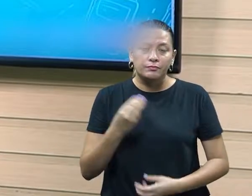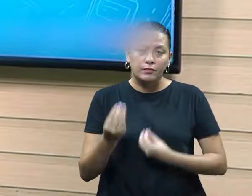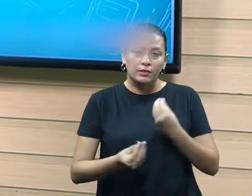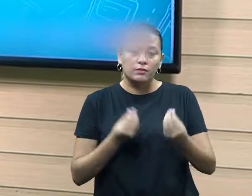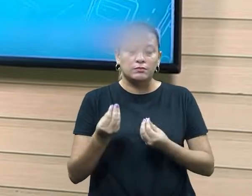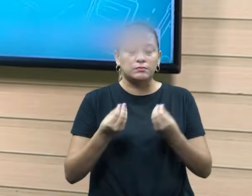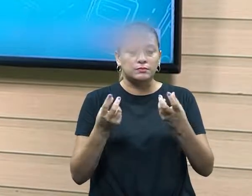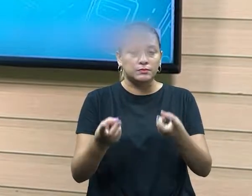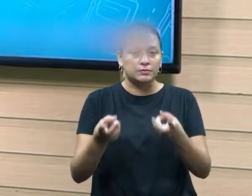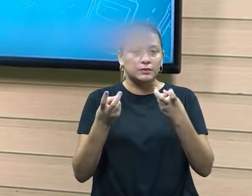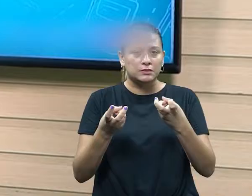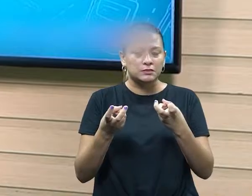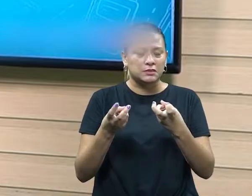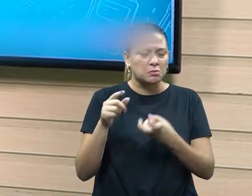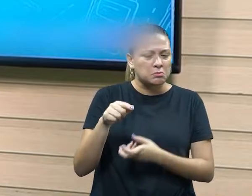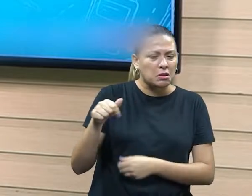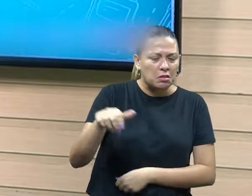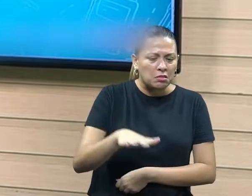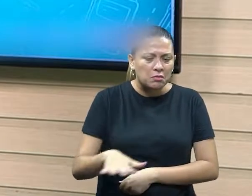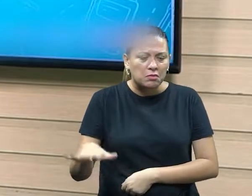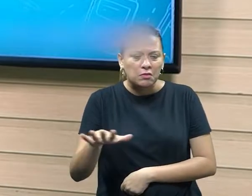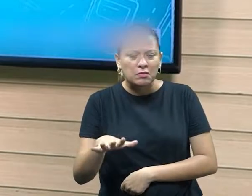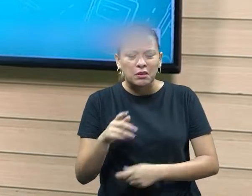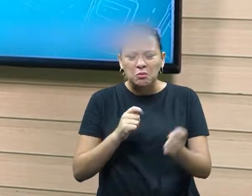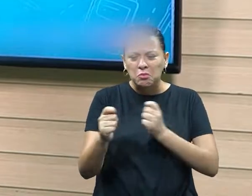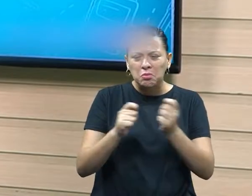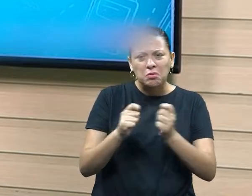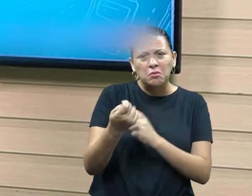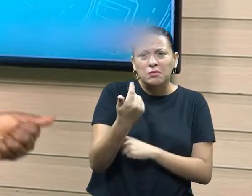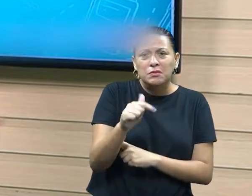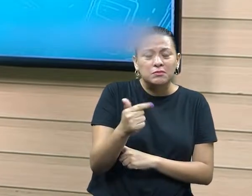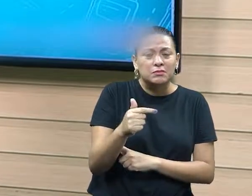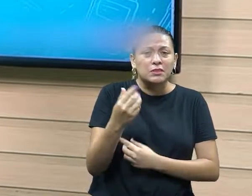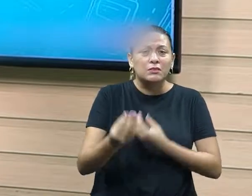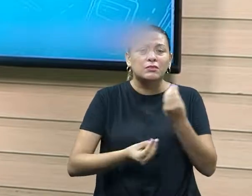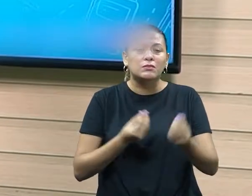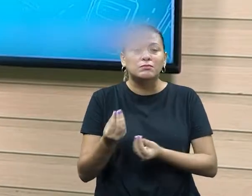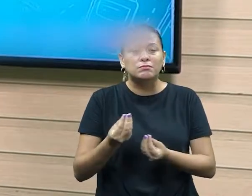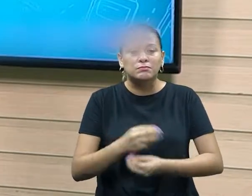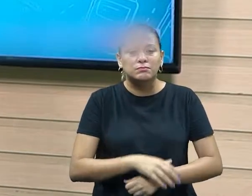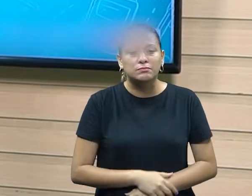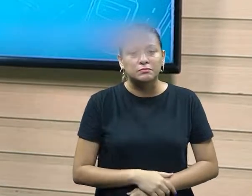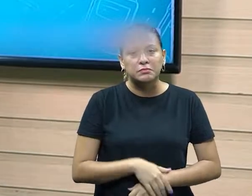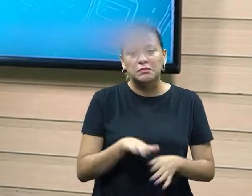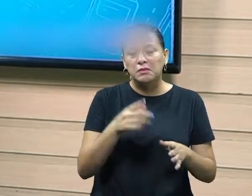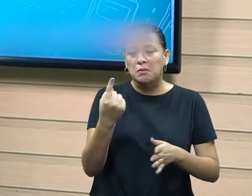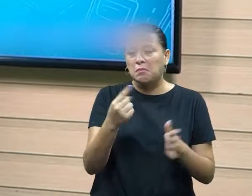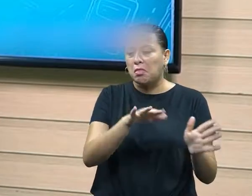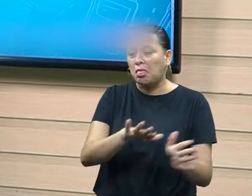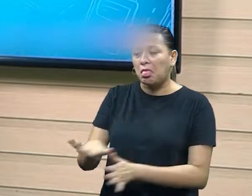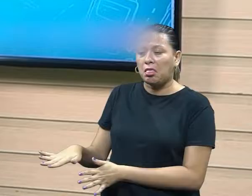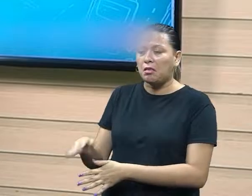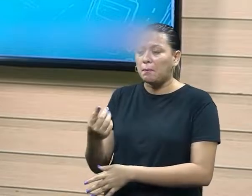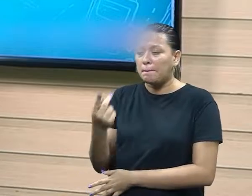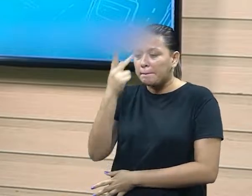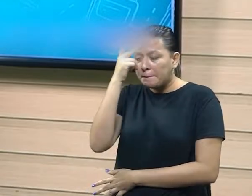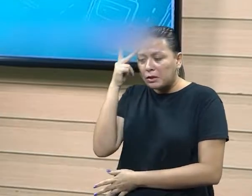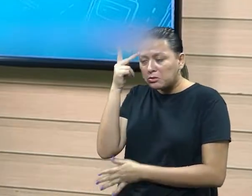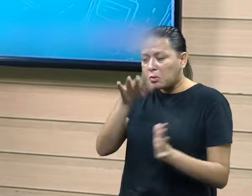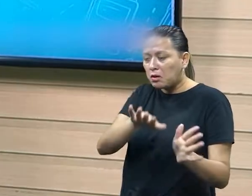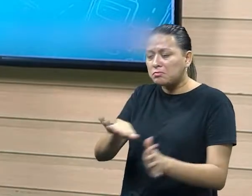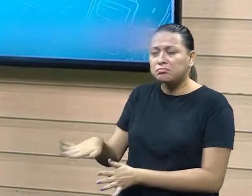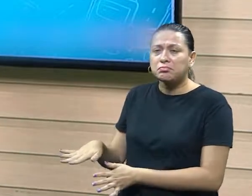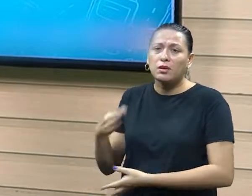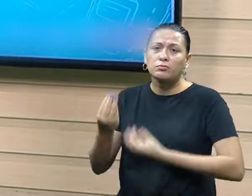como ele vê que o terreno que está pisando ele não tem controle sobre aquilo, diante de uma tensão ele sai. E